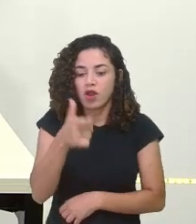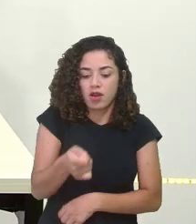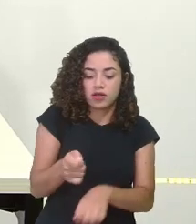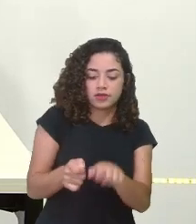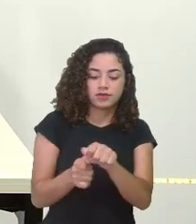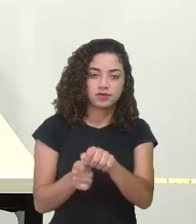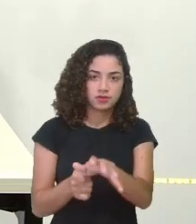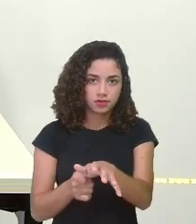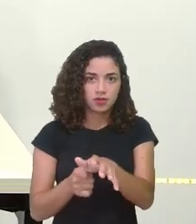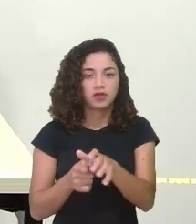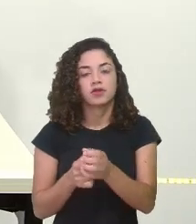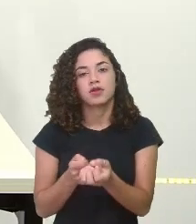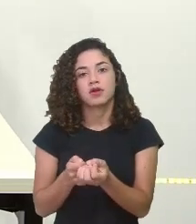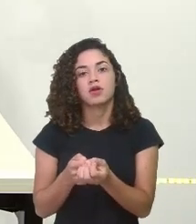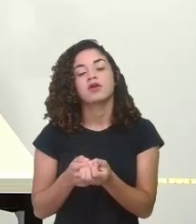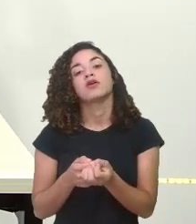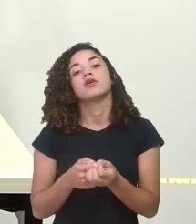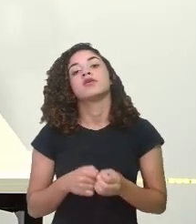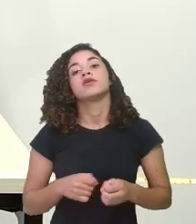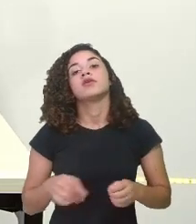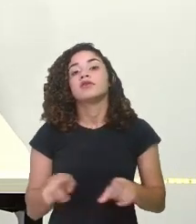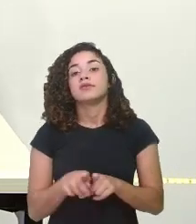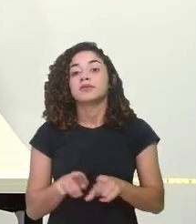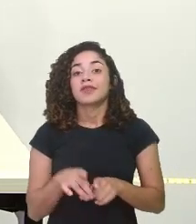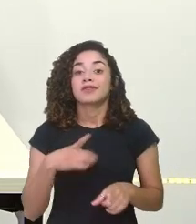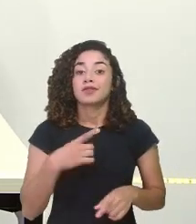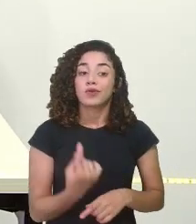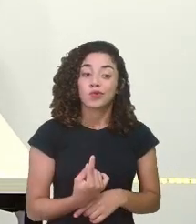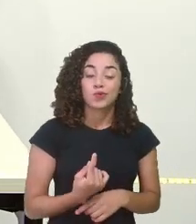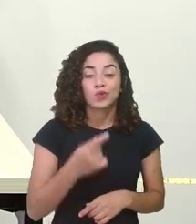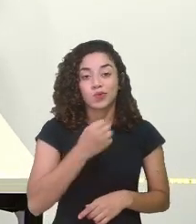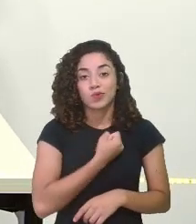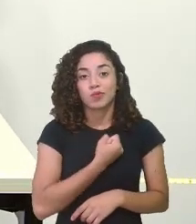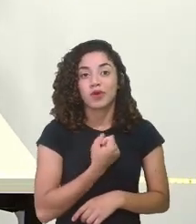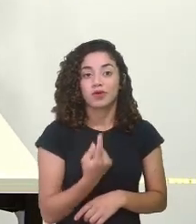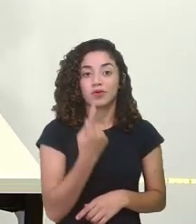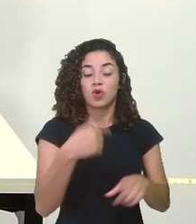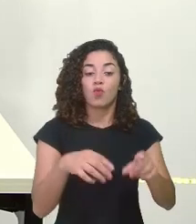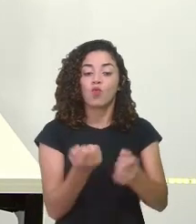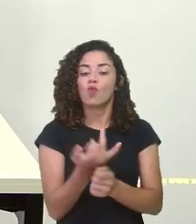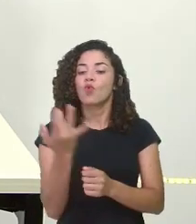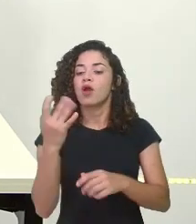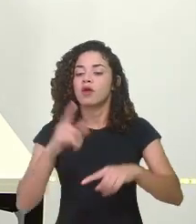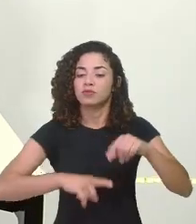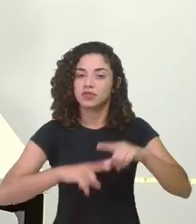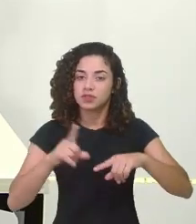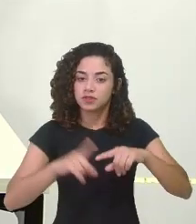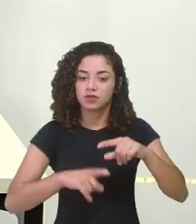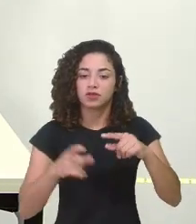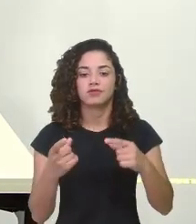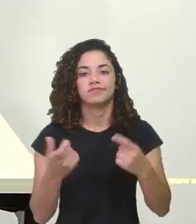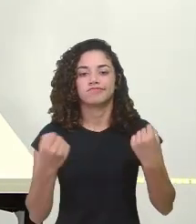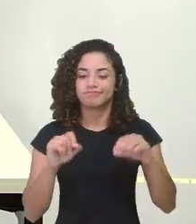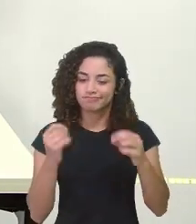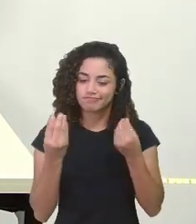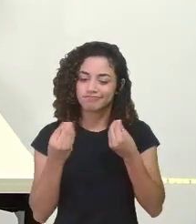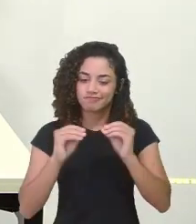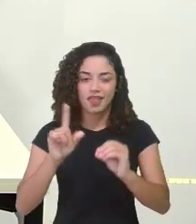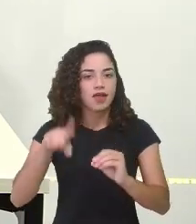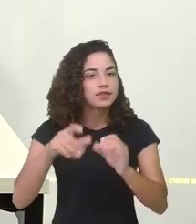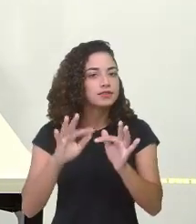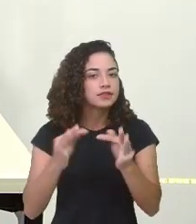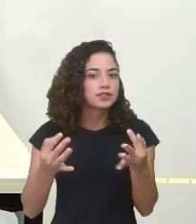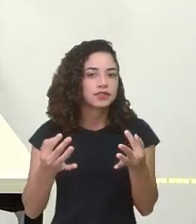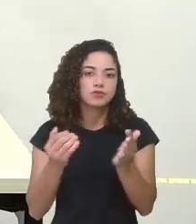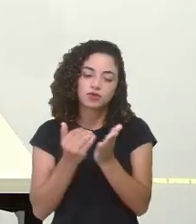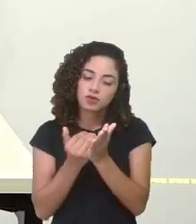tá vendo? O número e a sua quantidade de objetos. Olha, bem simples, tá? A gente está no início